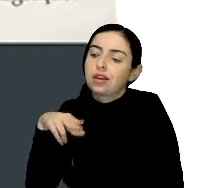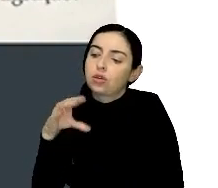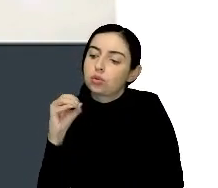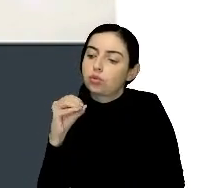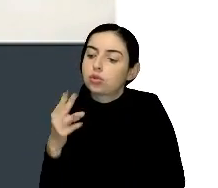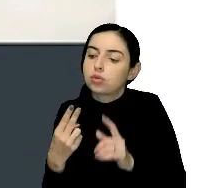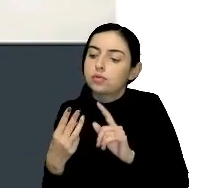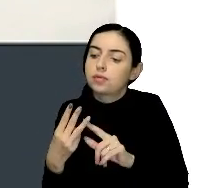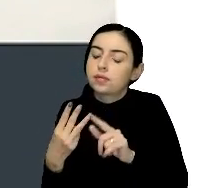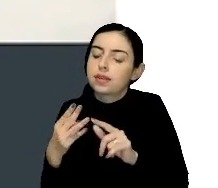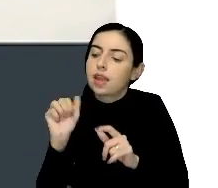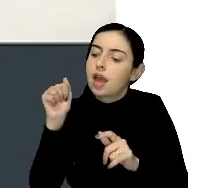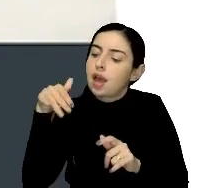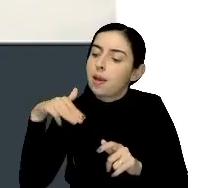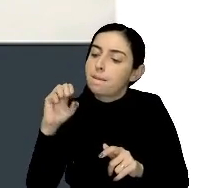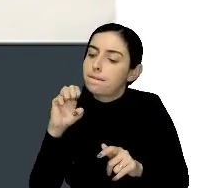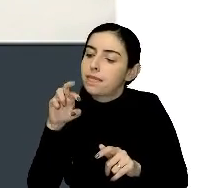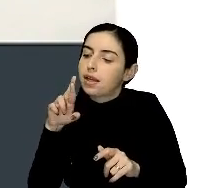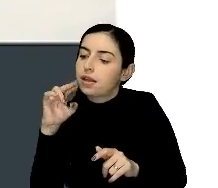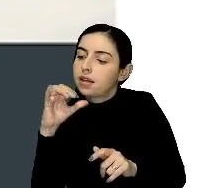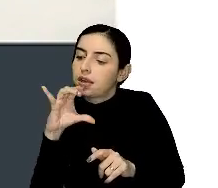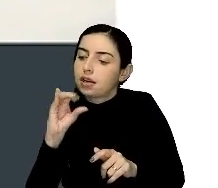O Conselho Nacional de Imigração está lá no